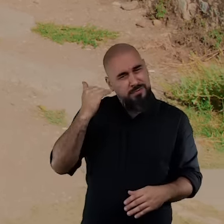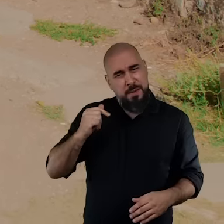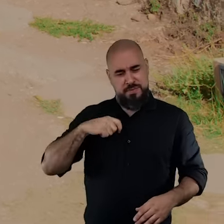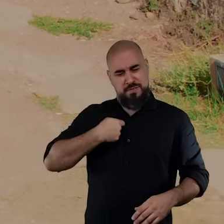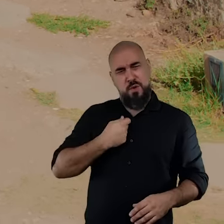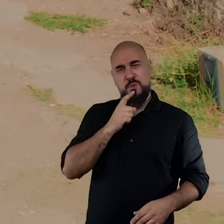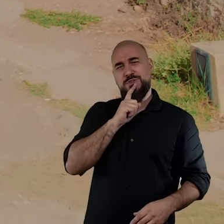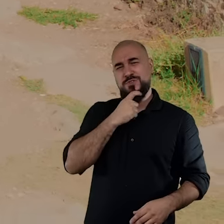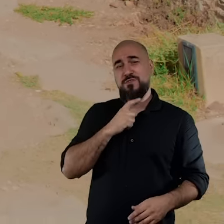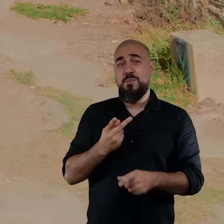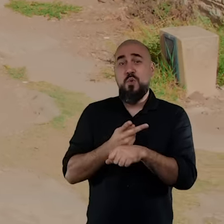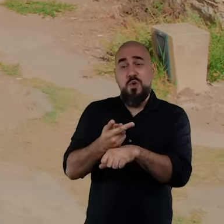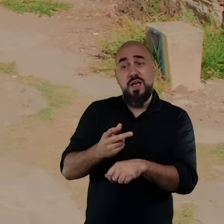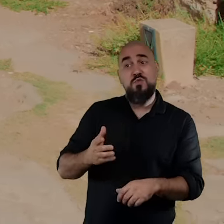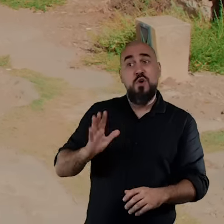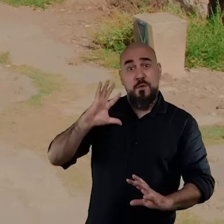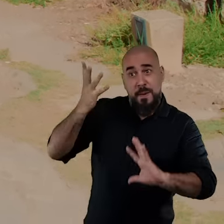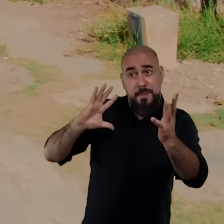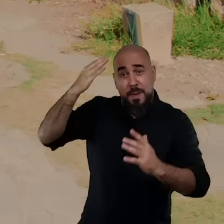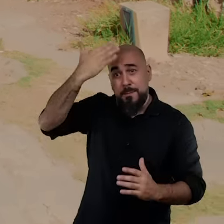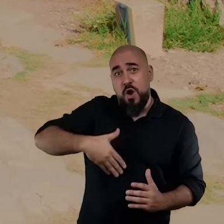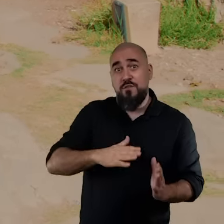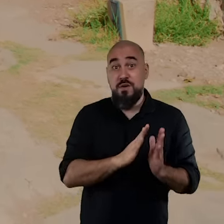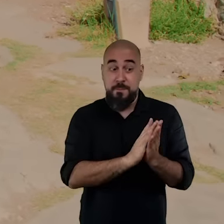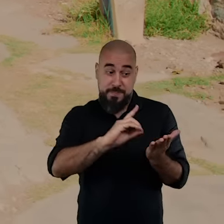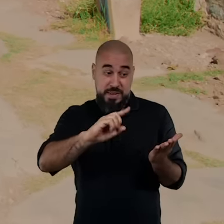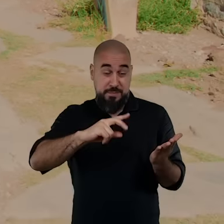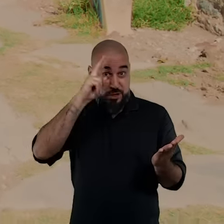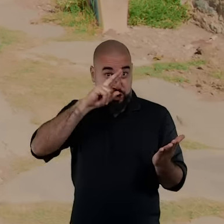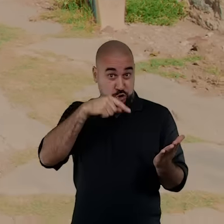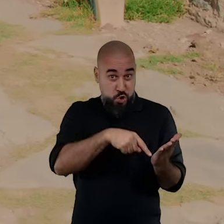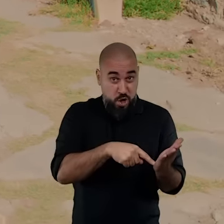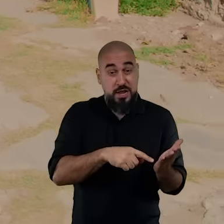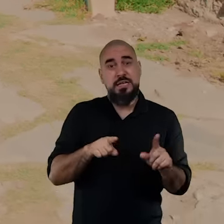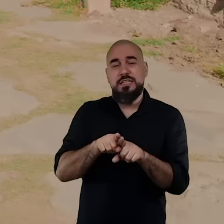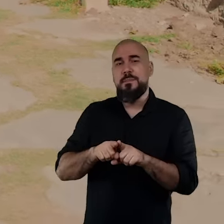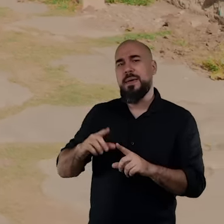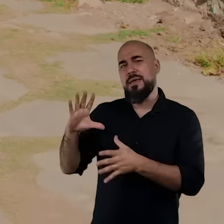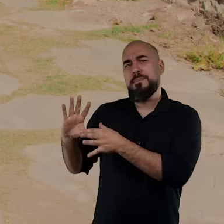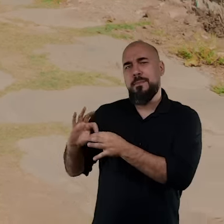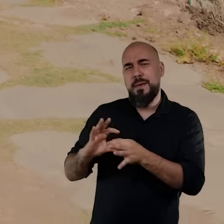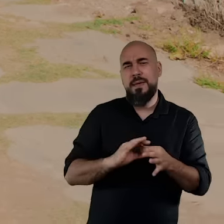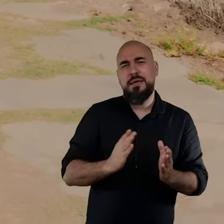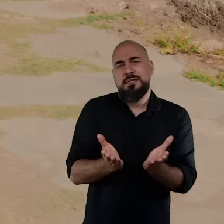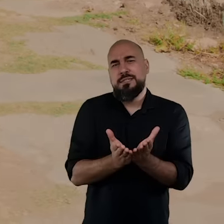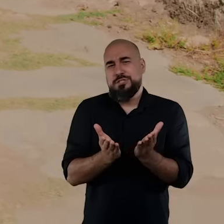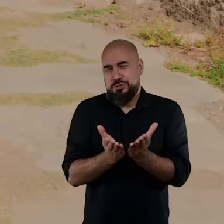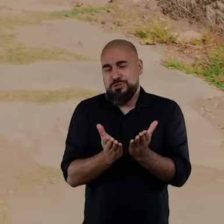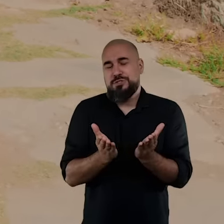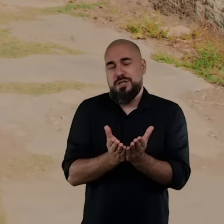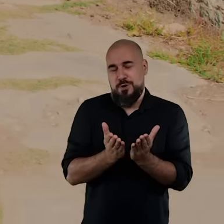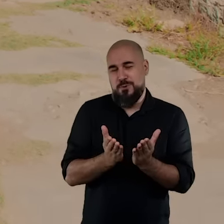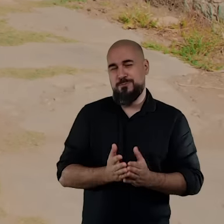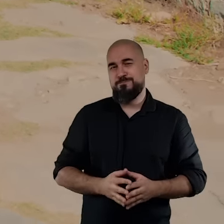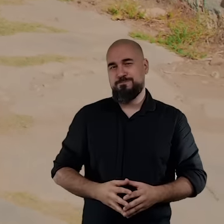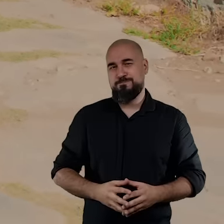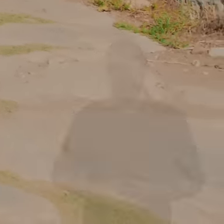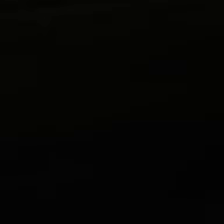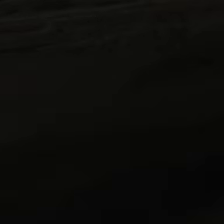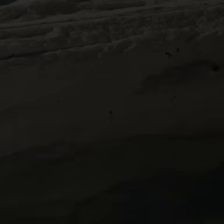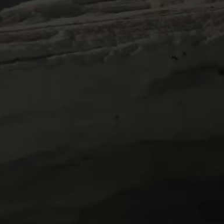e continuo sempre procurando evidências que comprovem a historicidade da Bíblia Sagrada e também ajudem a compreender a história do